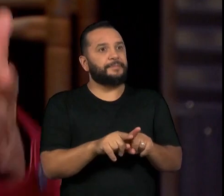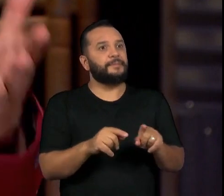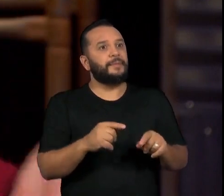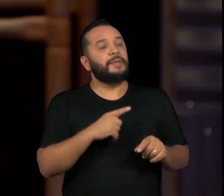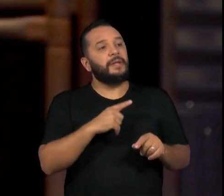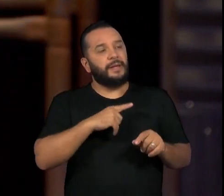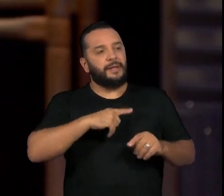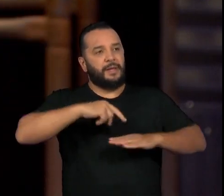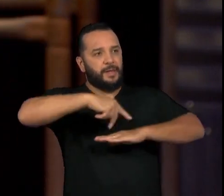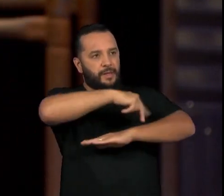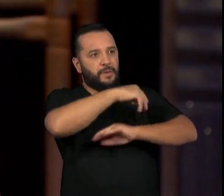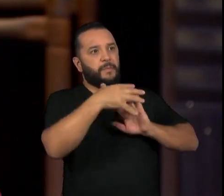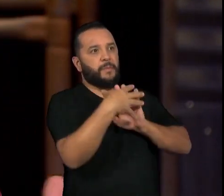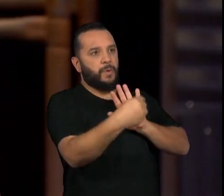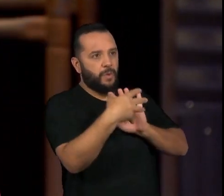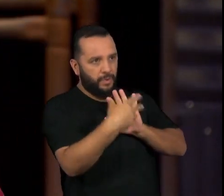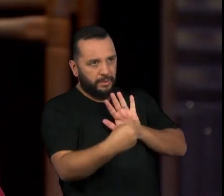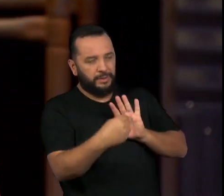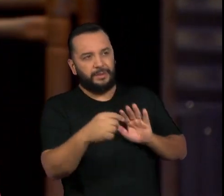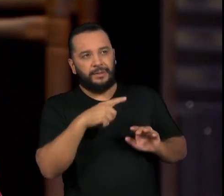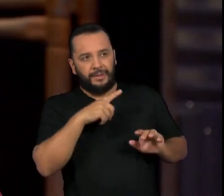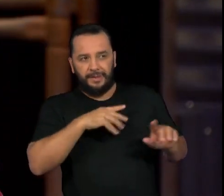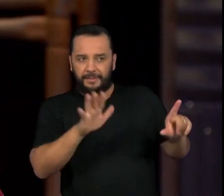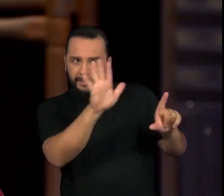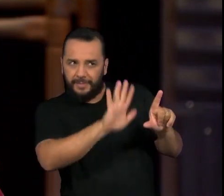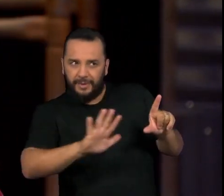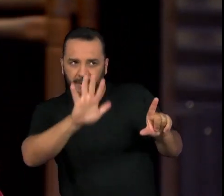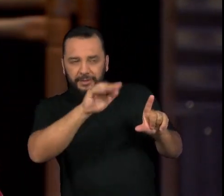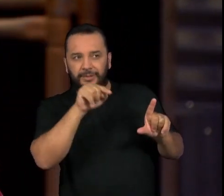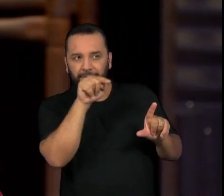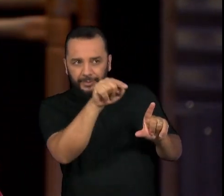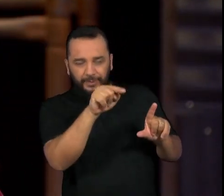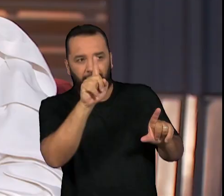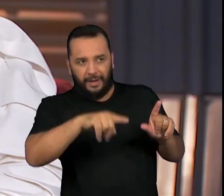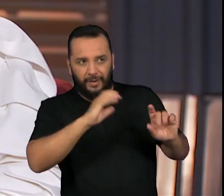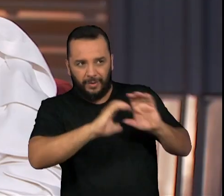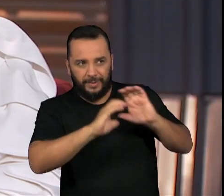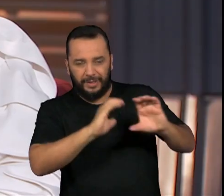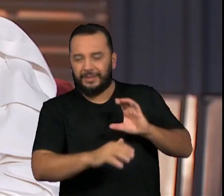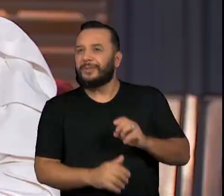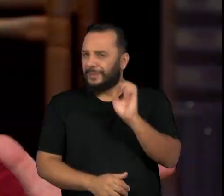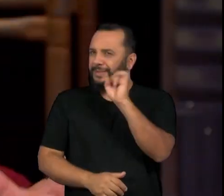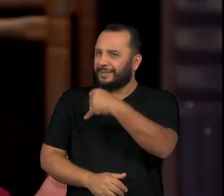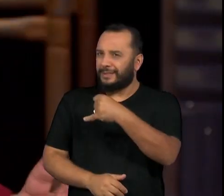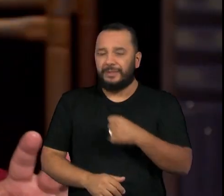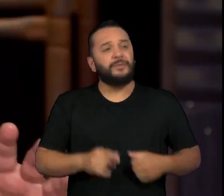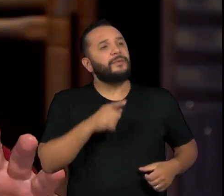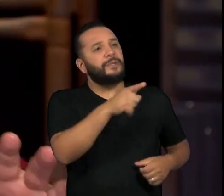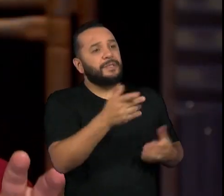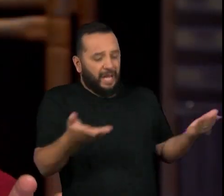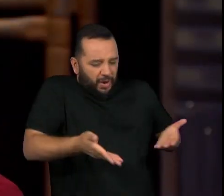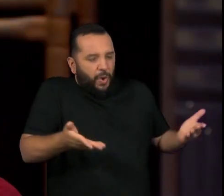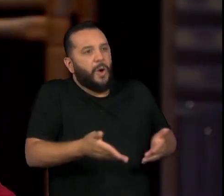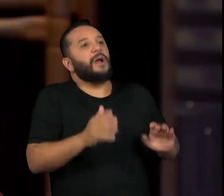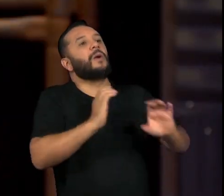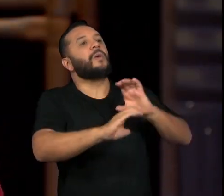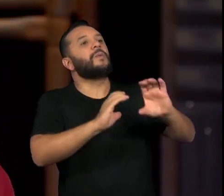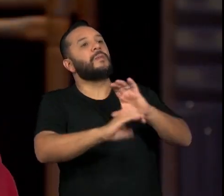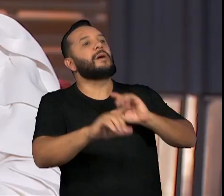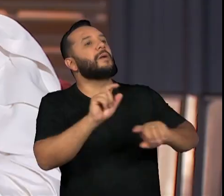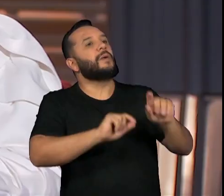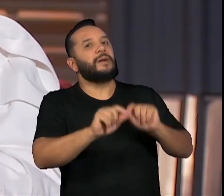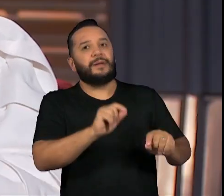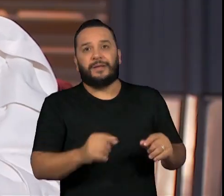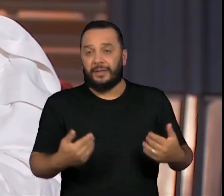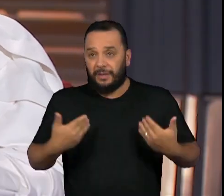e a sua figura já de cara como comunicação. Sim, sem dúvida. O que você está comunicando agora, hoje?